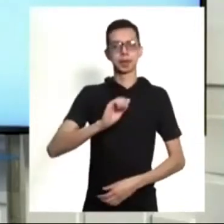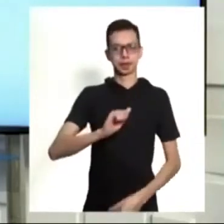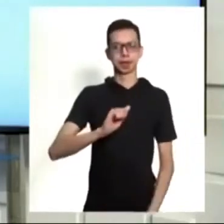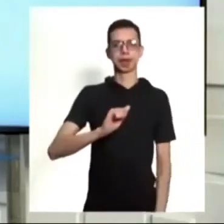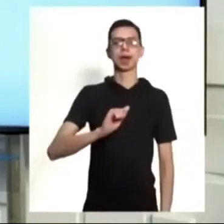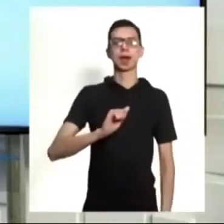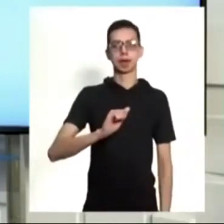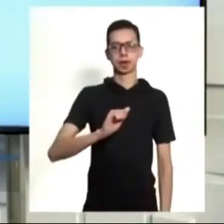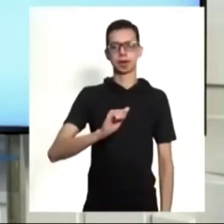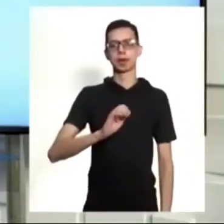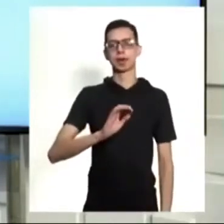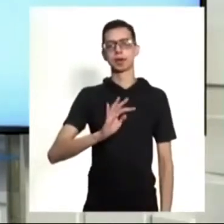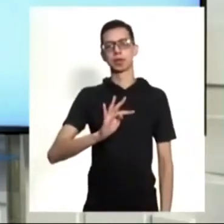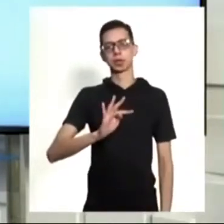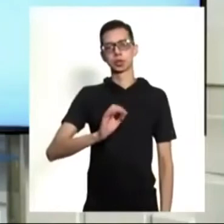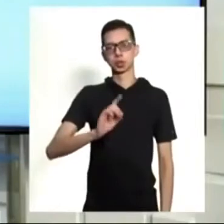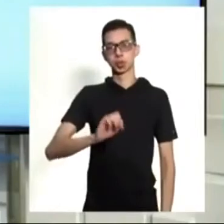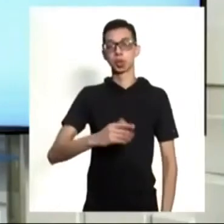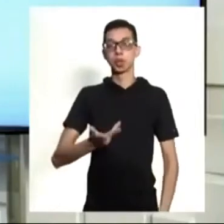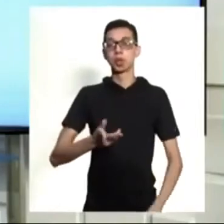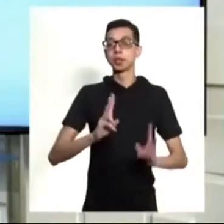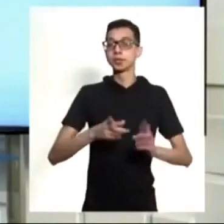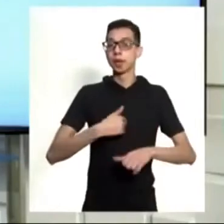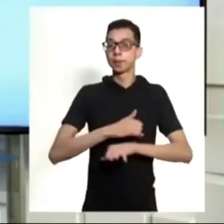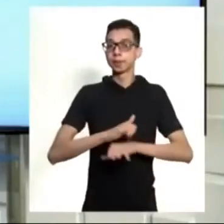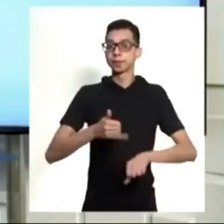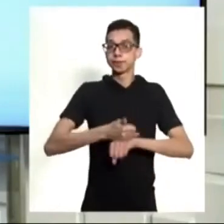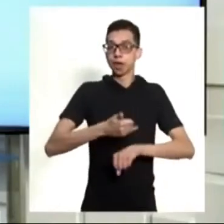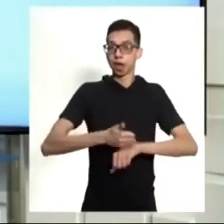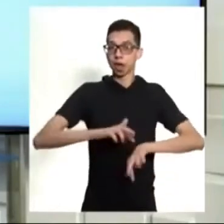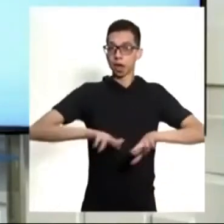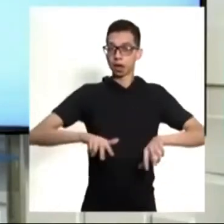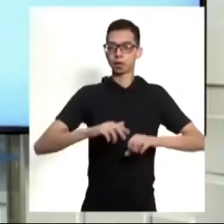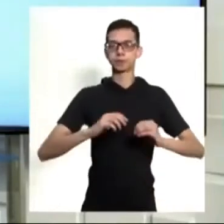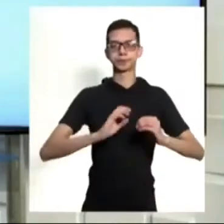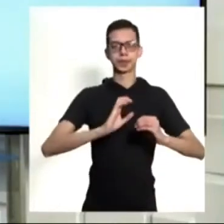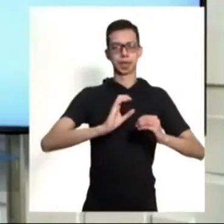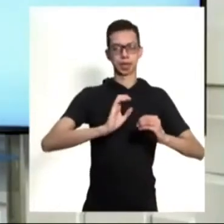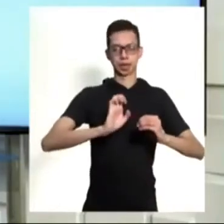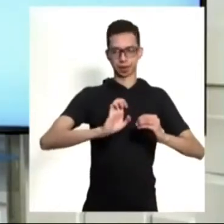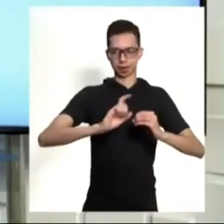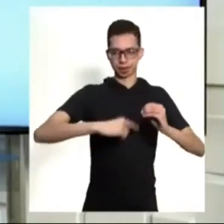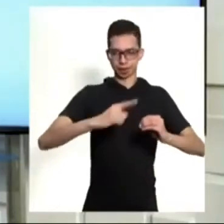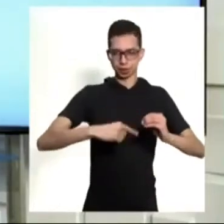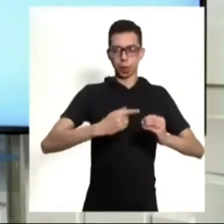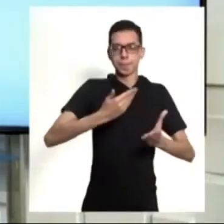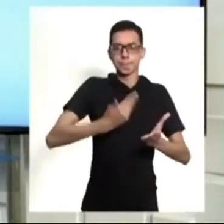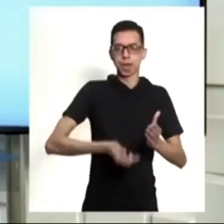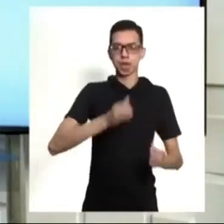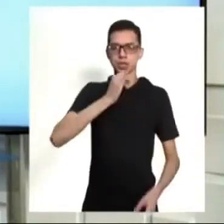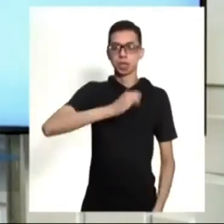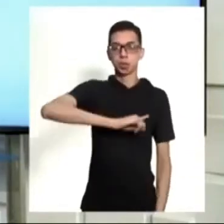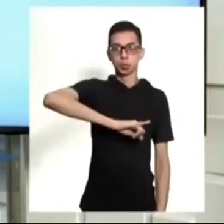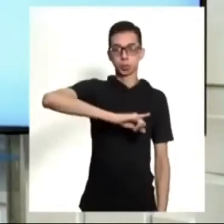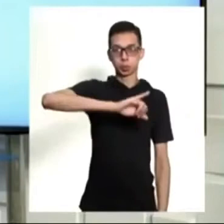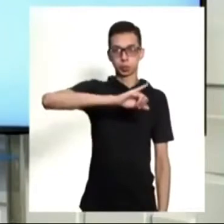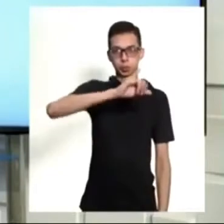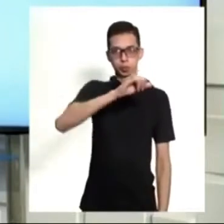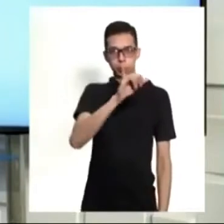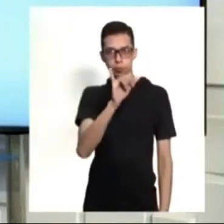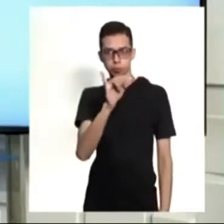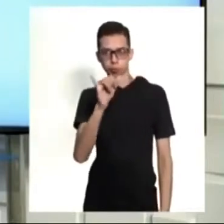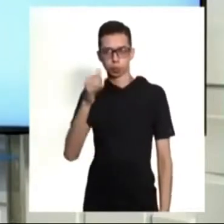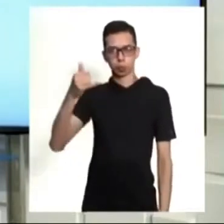ó, um metal ele perde elétrons, esses elétrons vão chegar lá na solução e o íon que está na solução lá